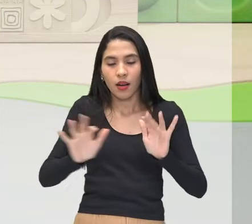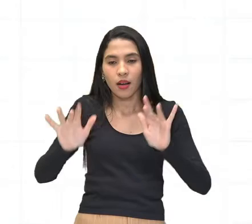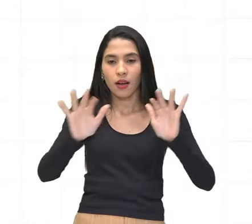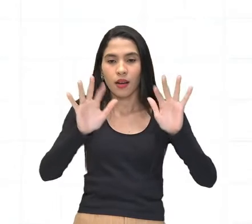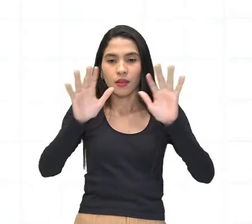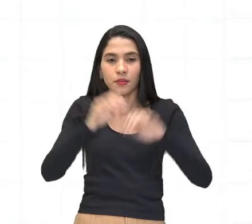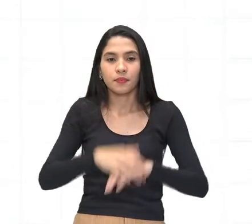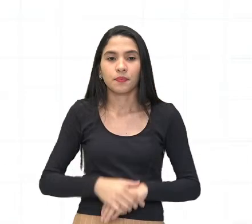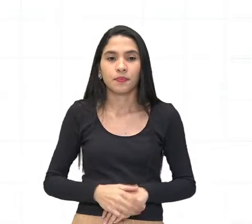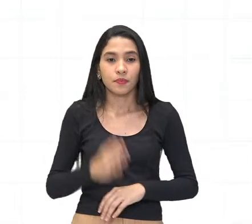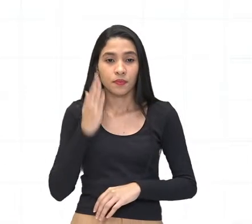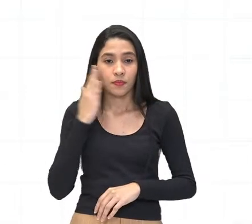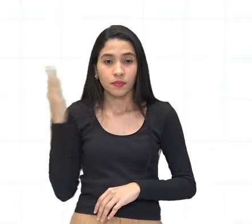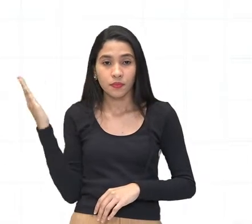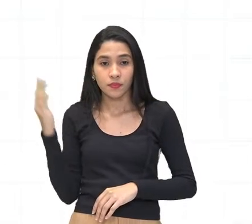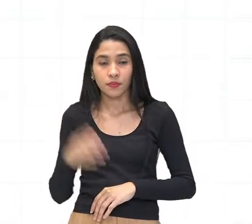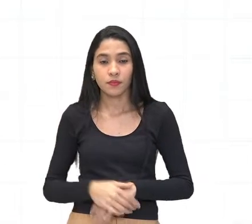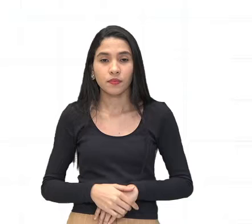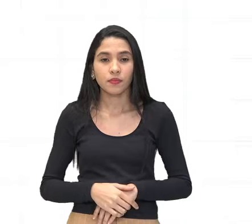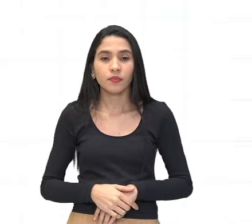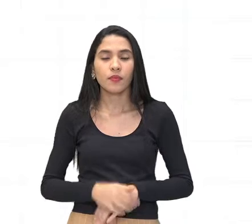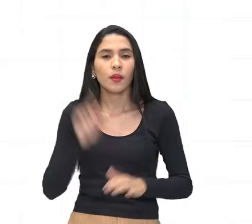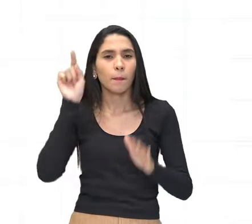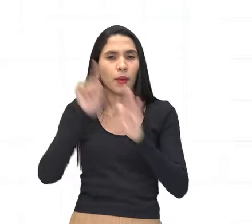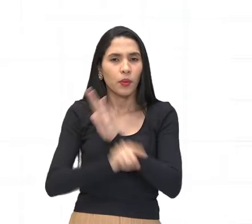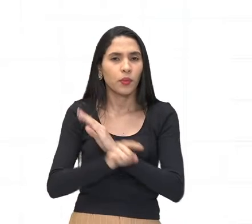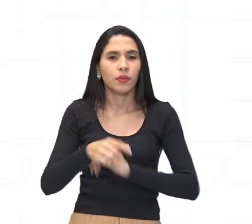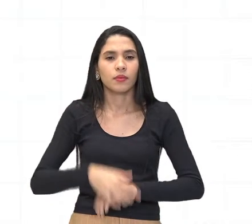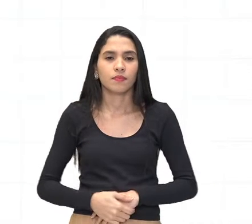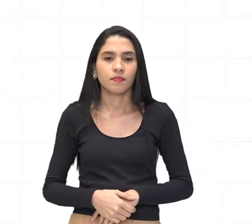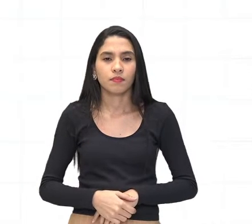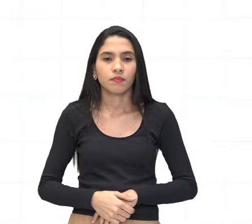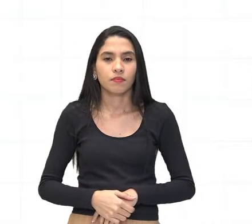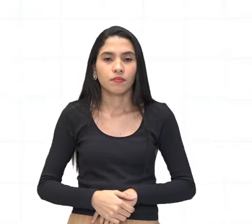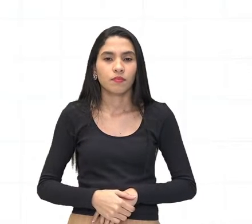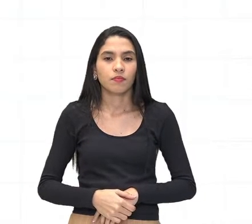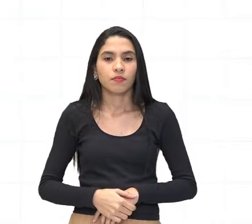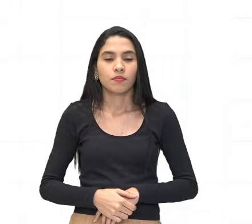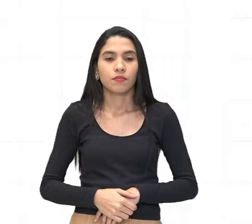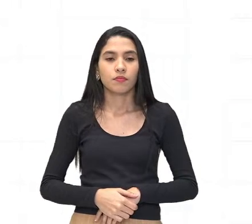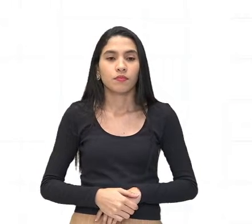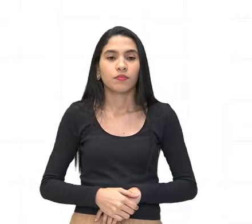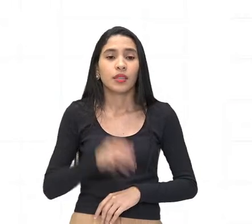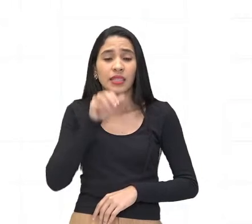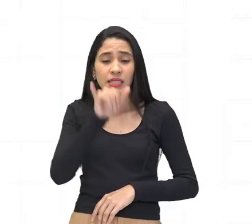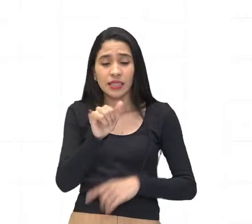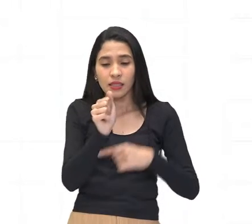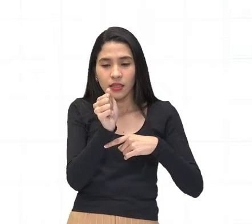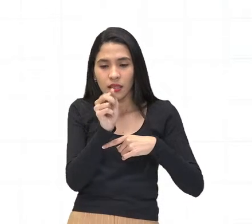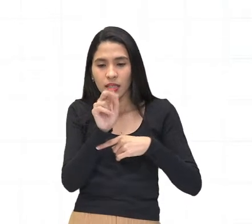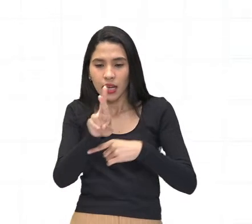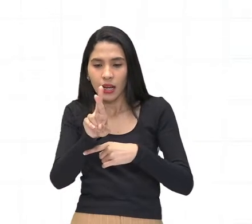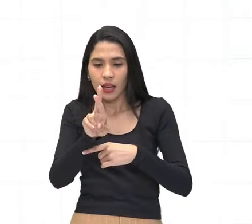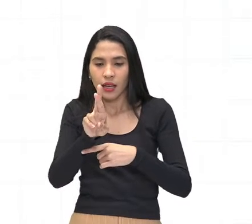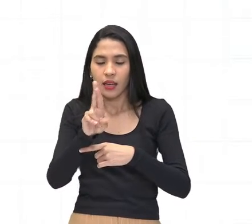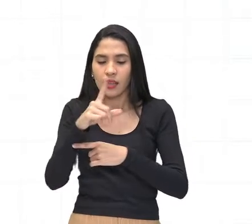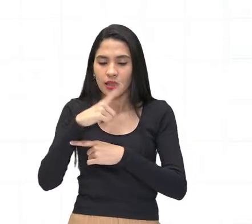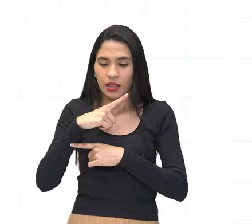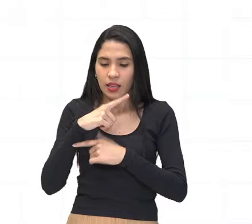nossa cartela com a seguinte pergunta. Se o ar exerce essa